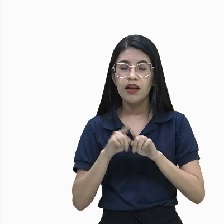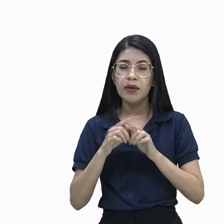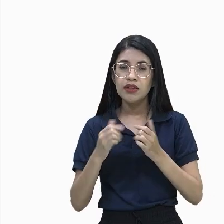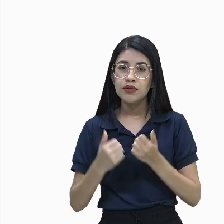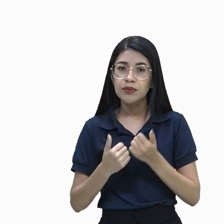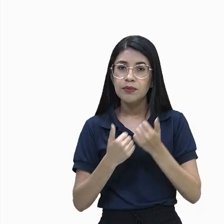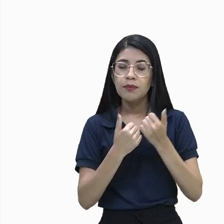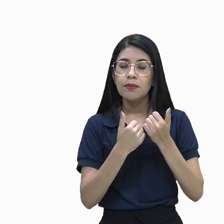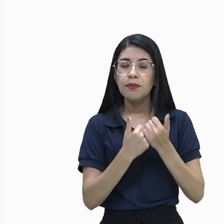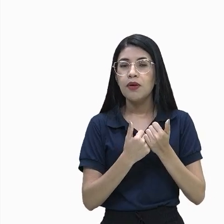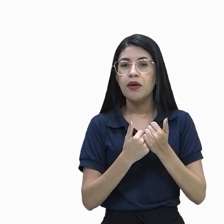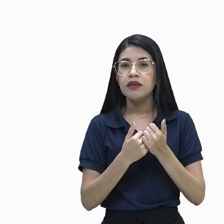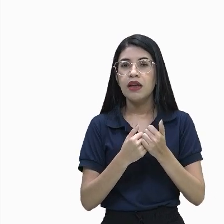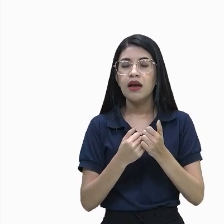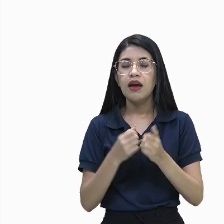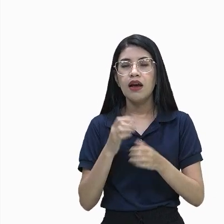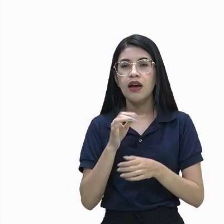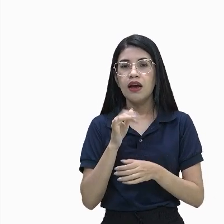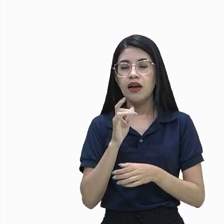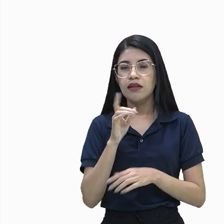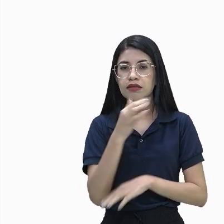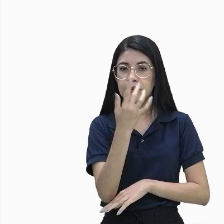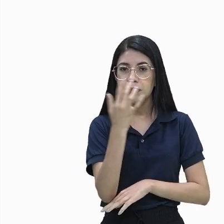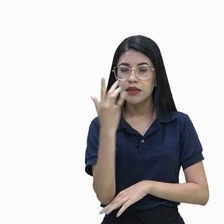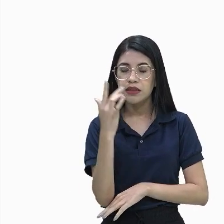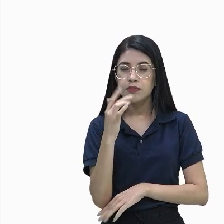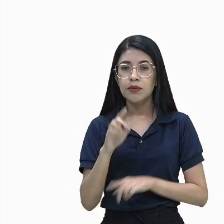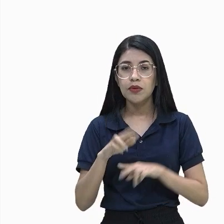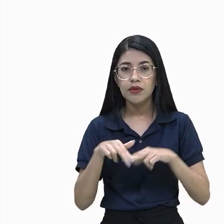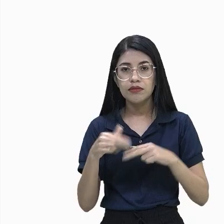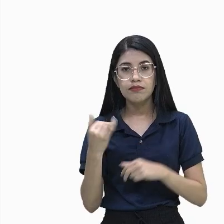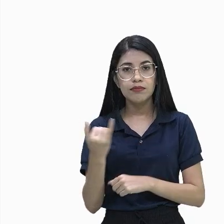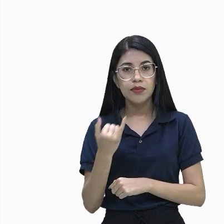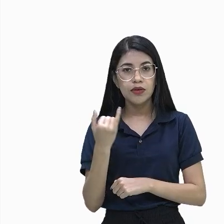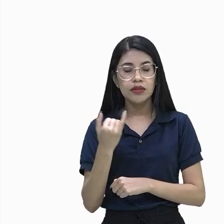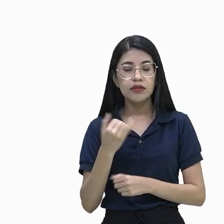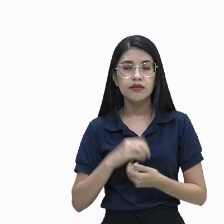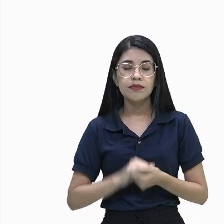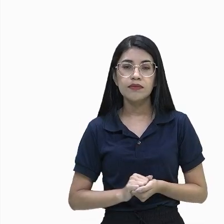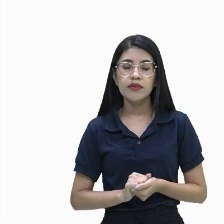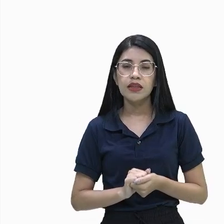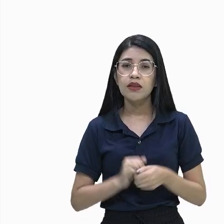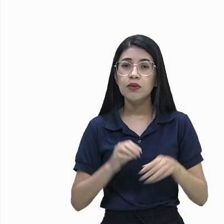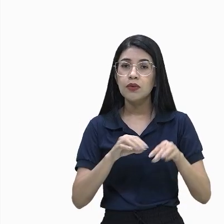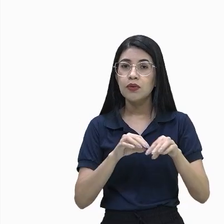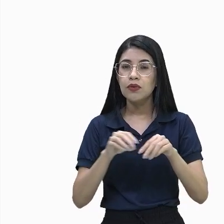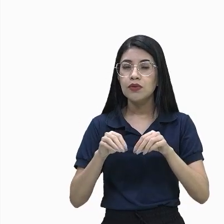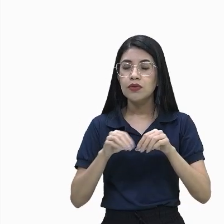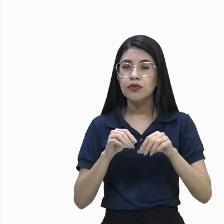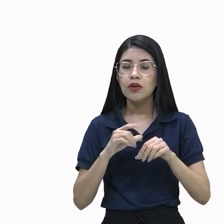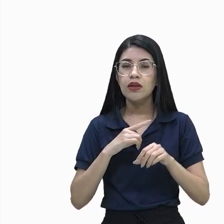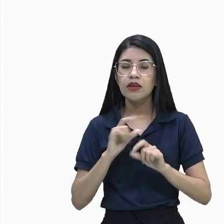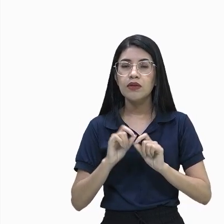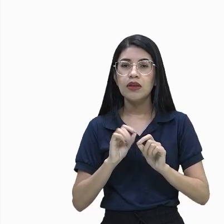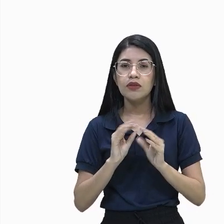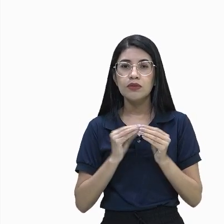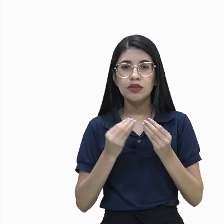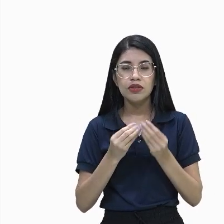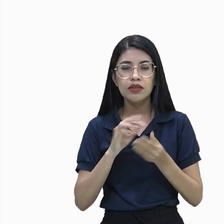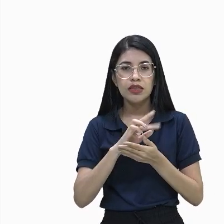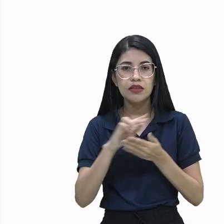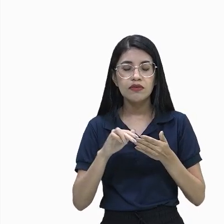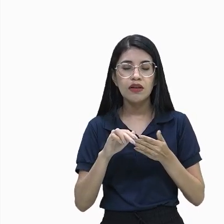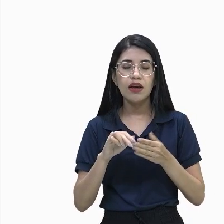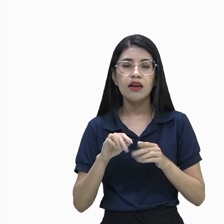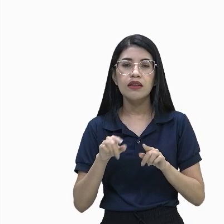plantas. Então, observa aí a importância de um solo, né? Os solos são compostos minerais e orgânicos, com